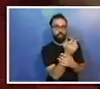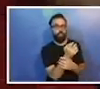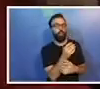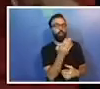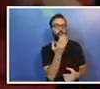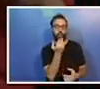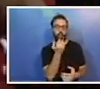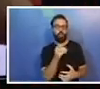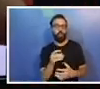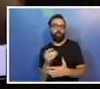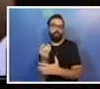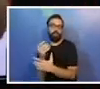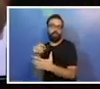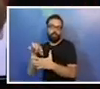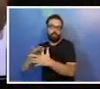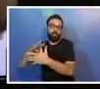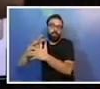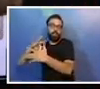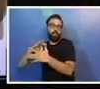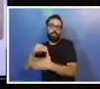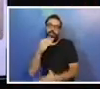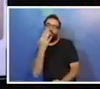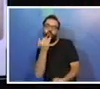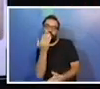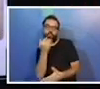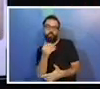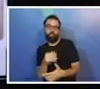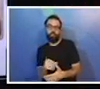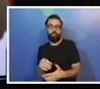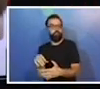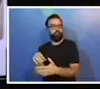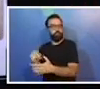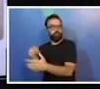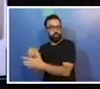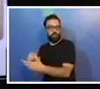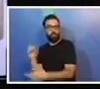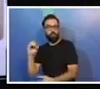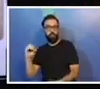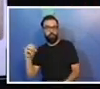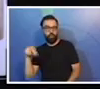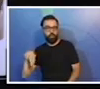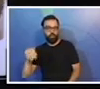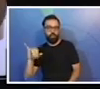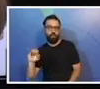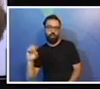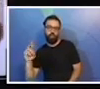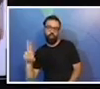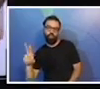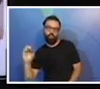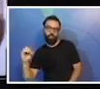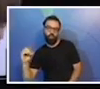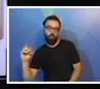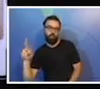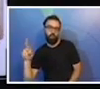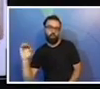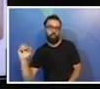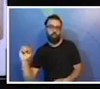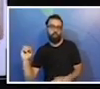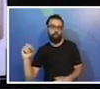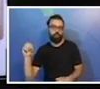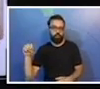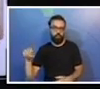vegetais, os carnívoros, que se alimentam de outros seres vivos, e os onívoros, que se alimentam de